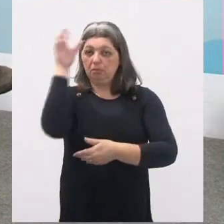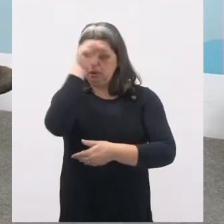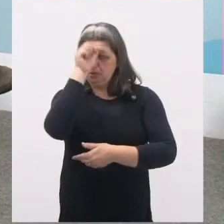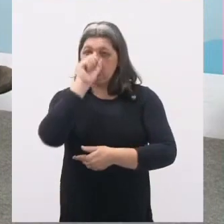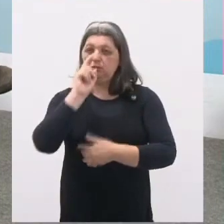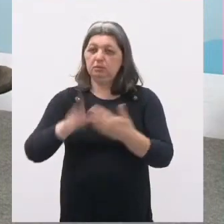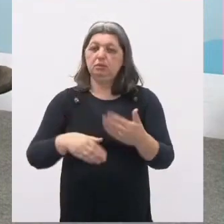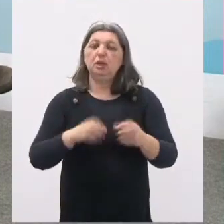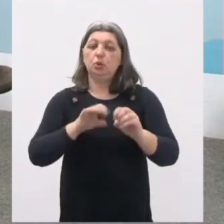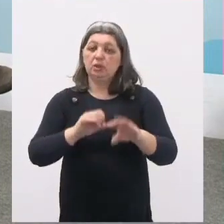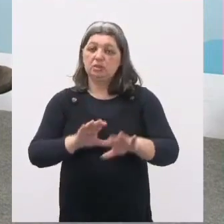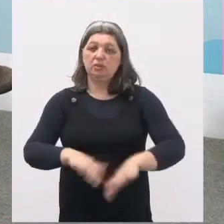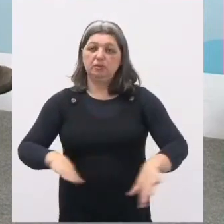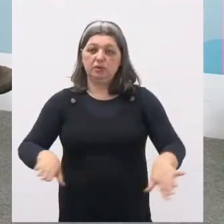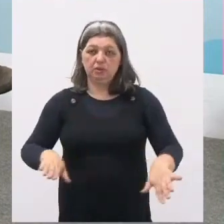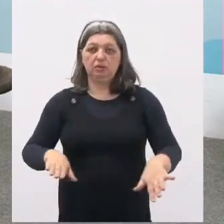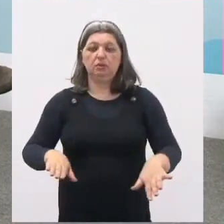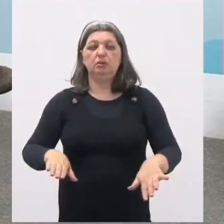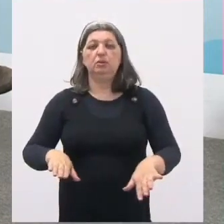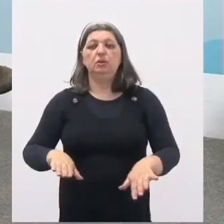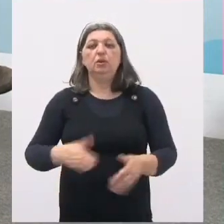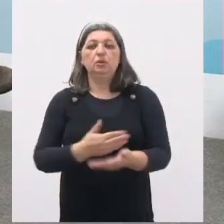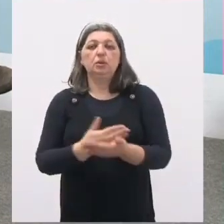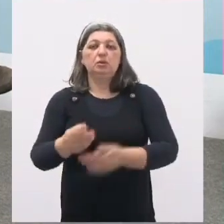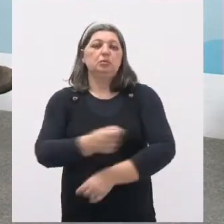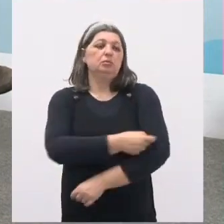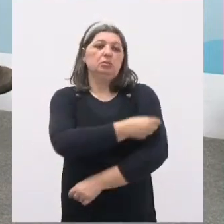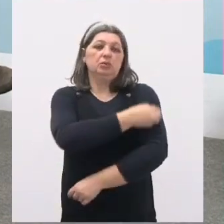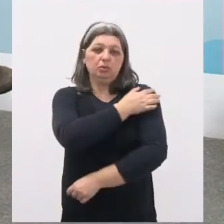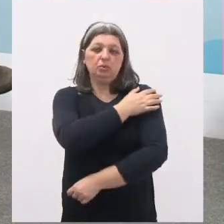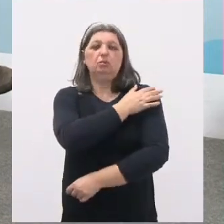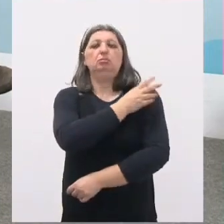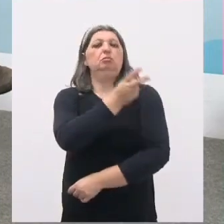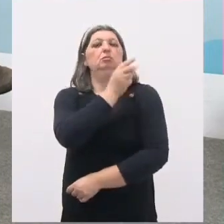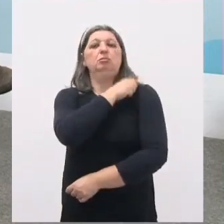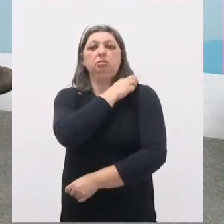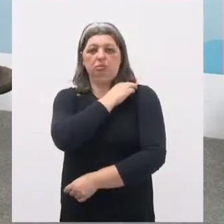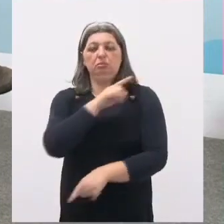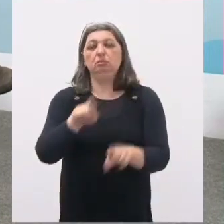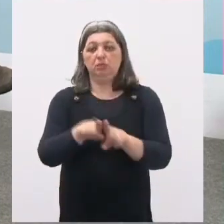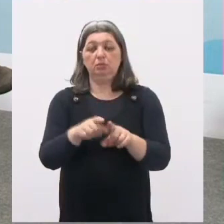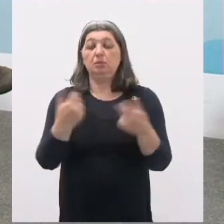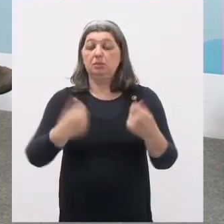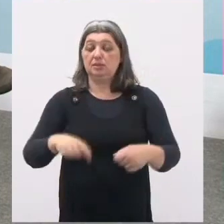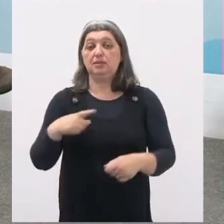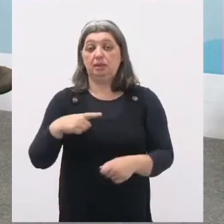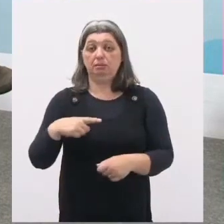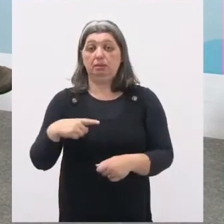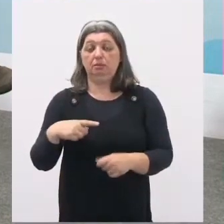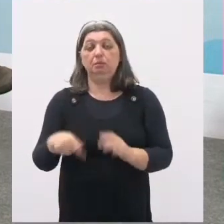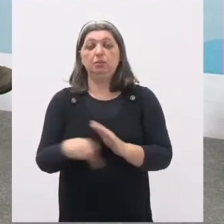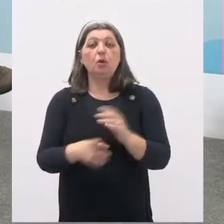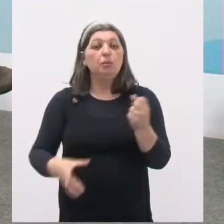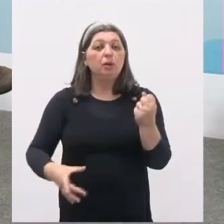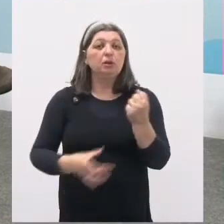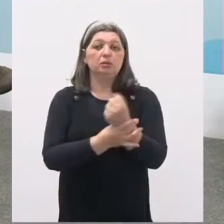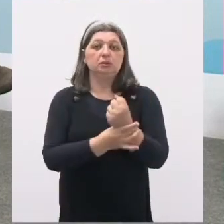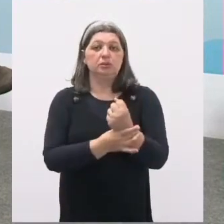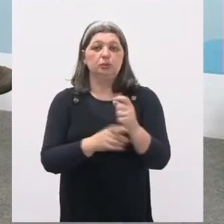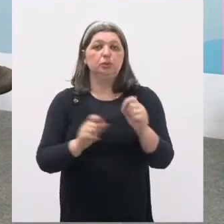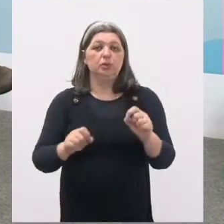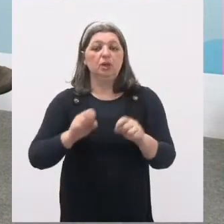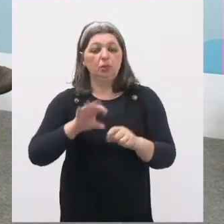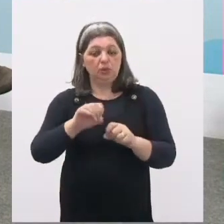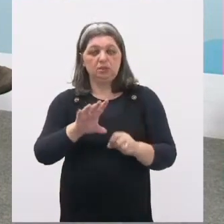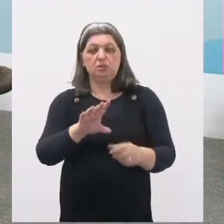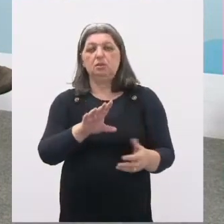educação infantil, dos anos iniciais, dos anos finais e do ensino médio precisam ter, né, garantidas aí na educação